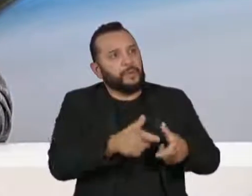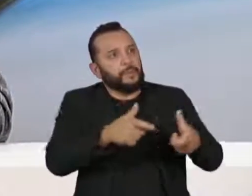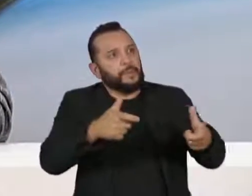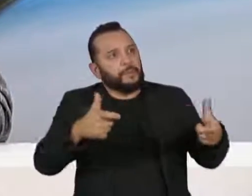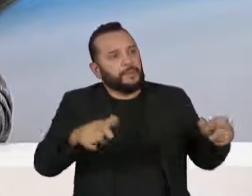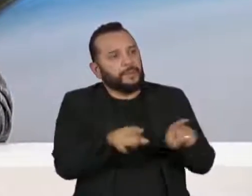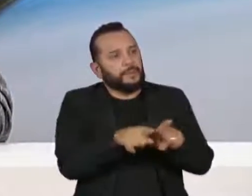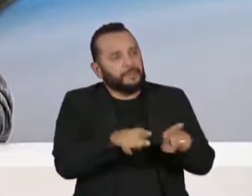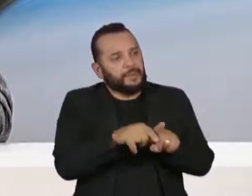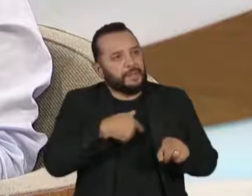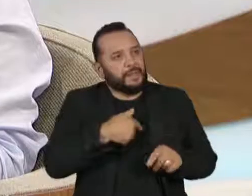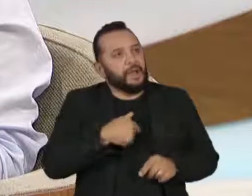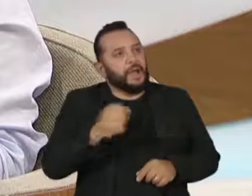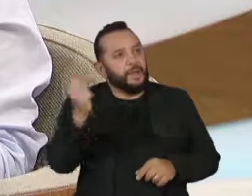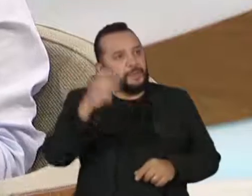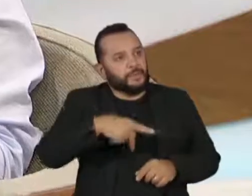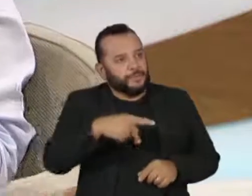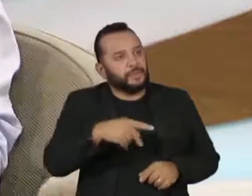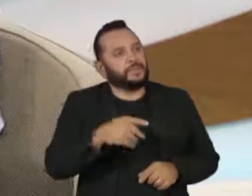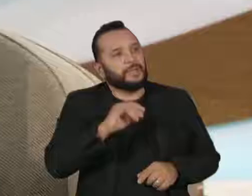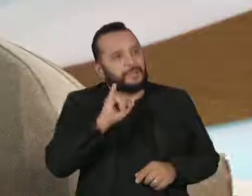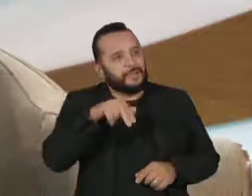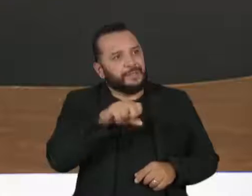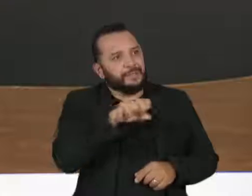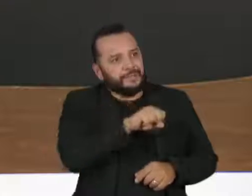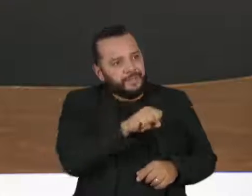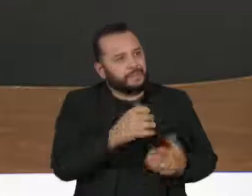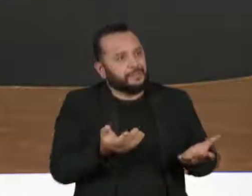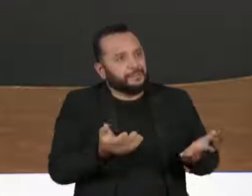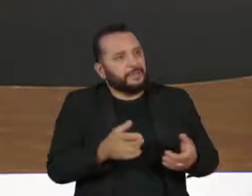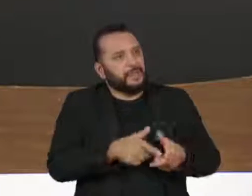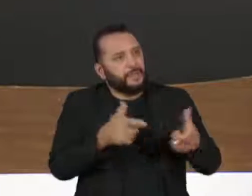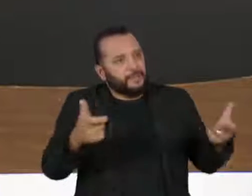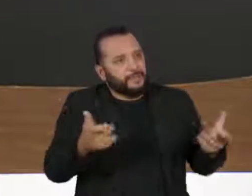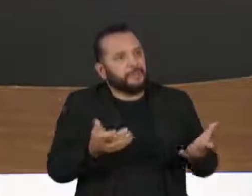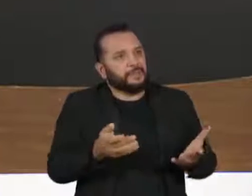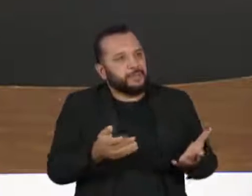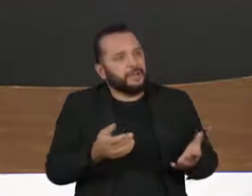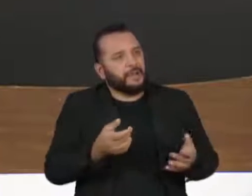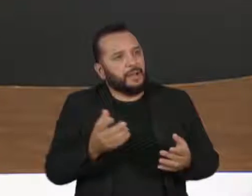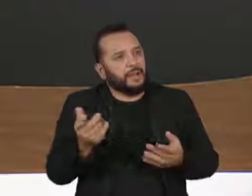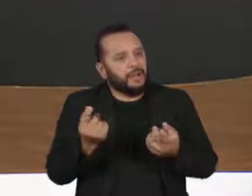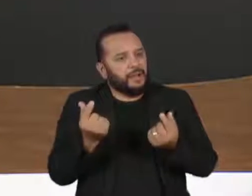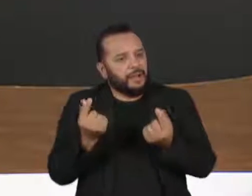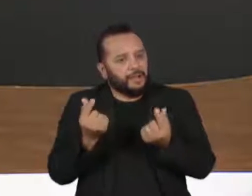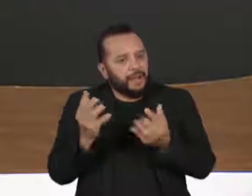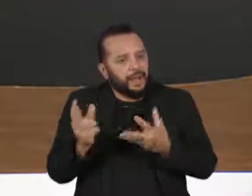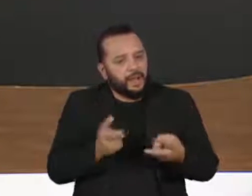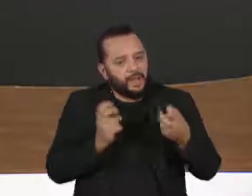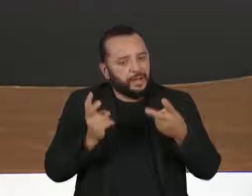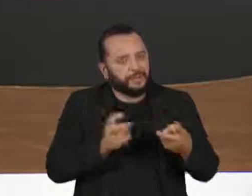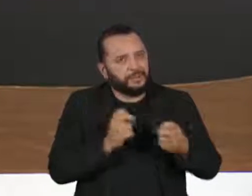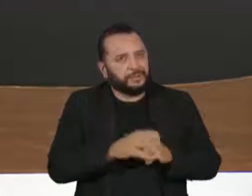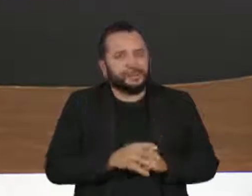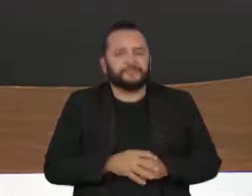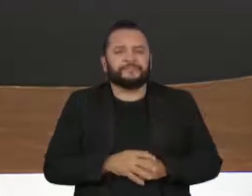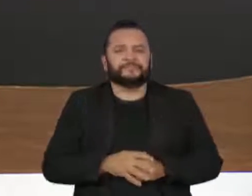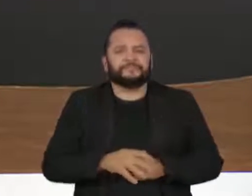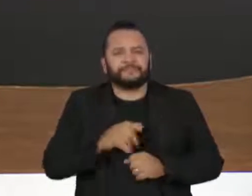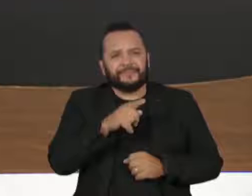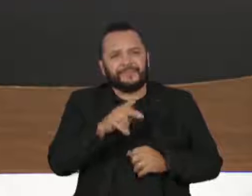Previdência. Ô, Luciana, o que explica, a seu ver, o fato de que essas pautas mais